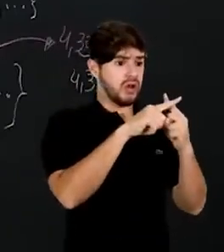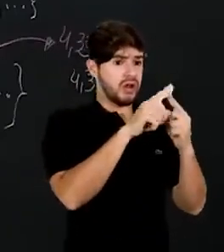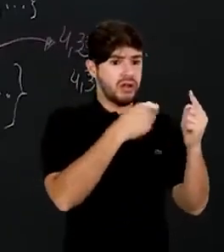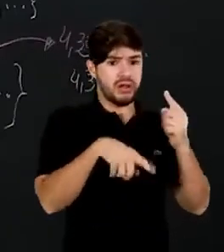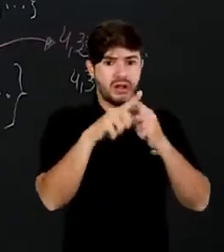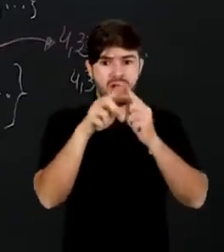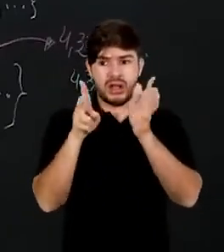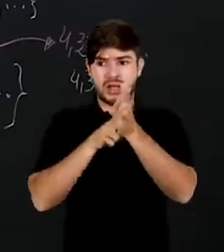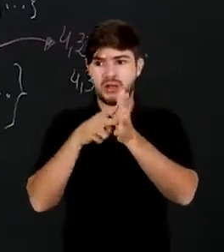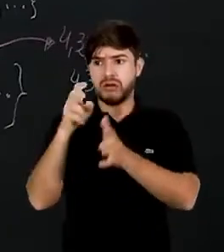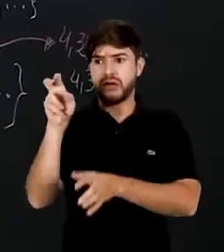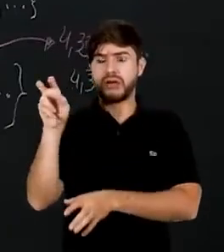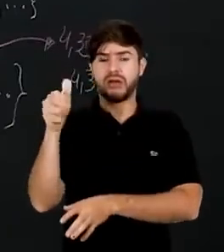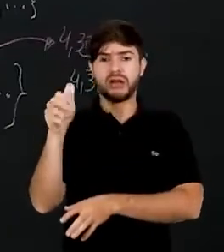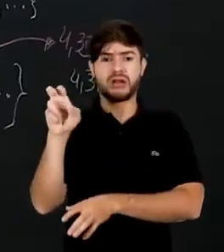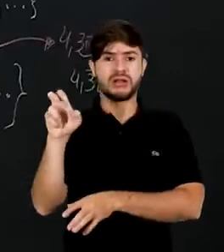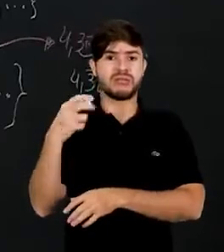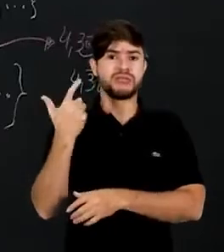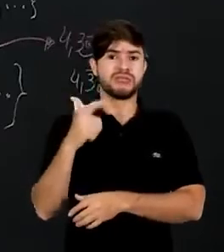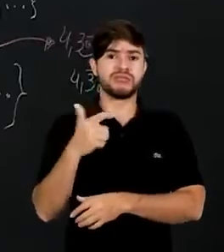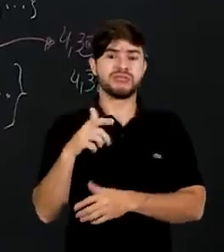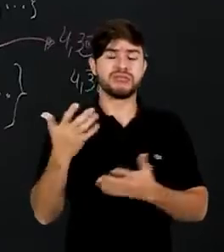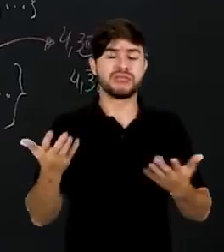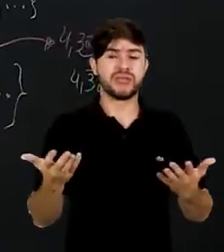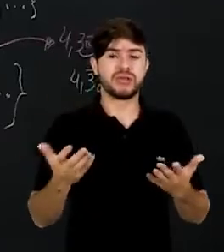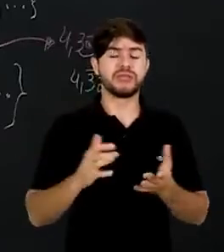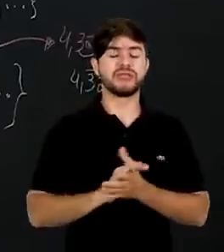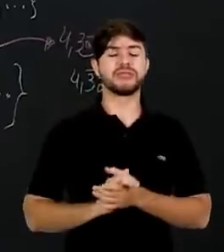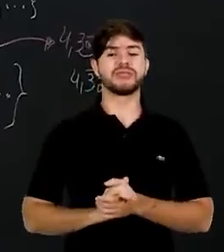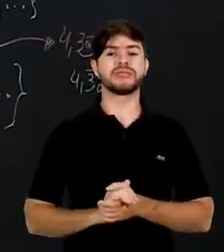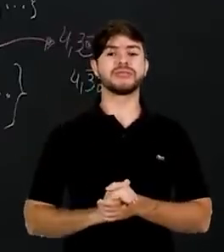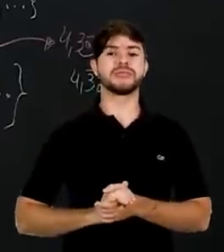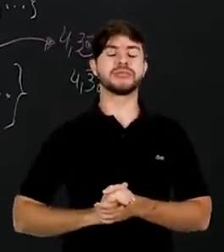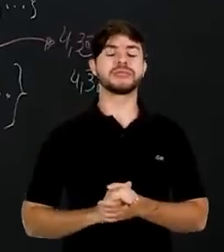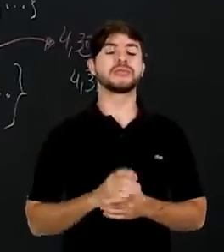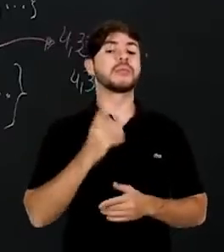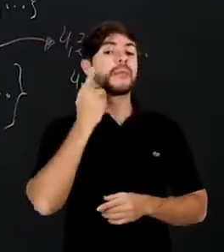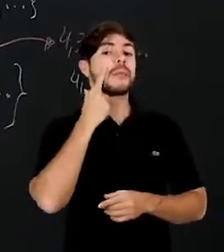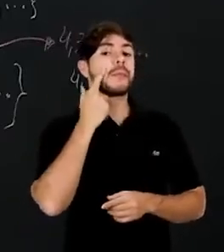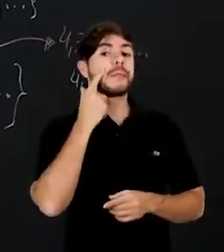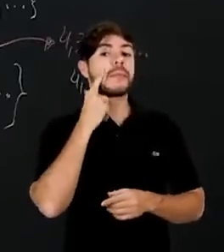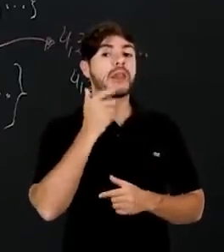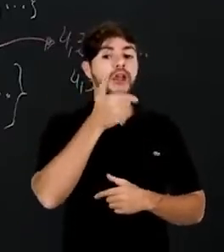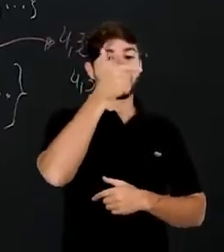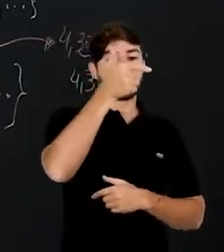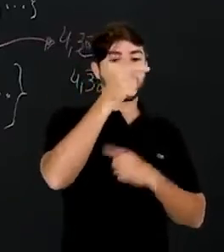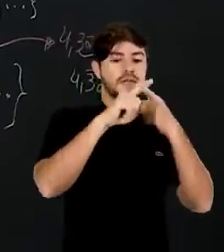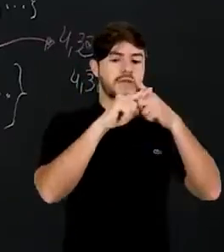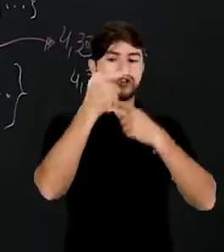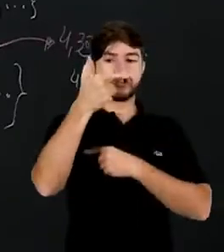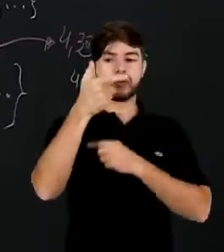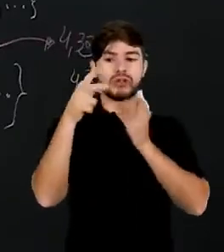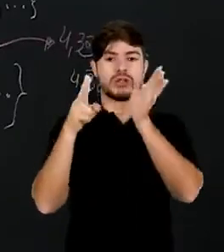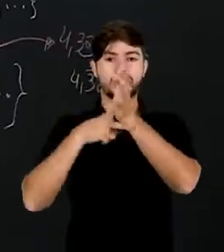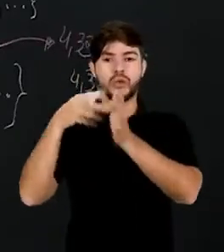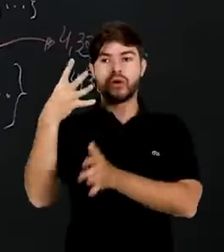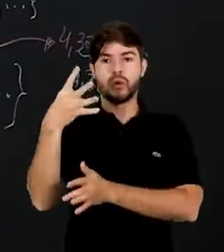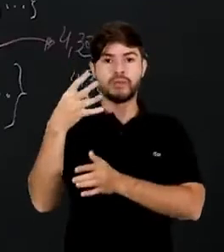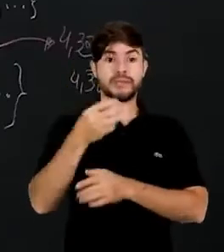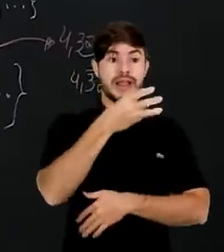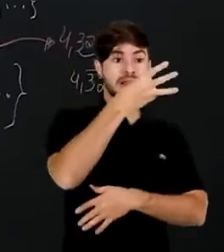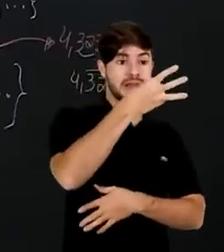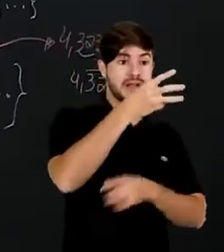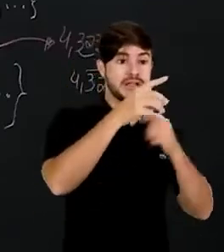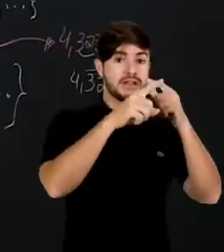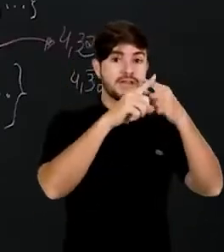por ele mesmo chegue a 15. Até porque, olha só, pensemos aqui comigo. 2 vezes 2 é igual a 4, 3